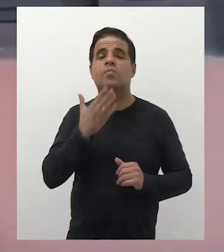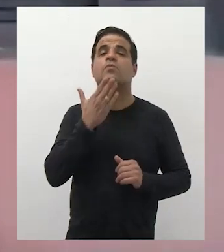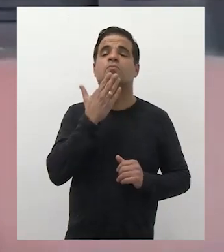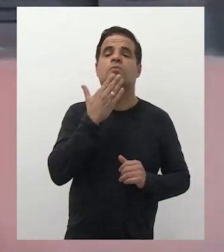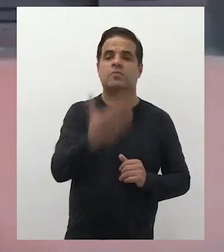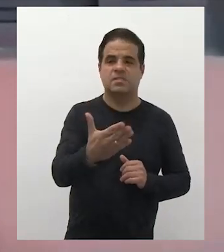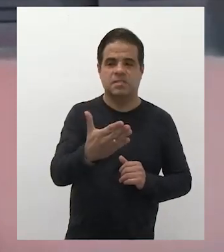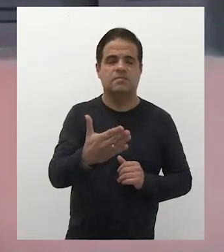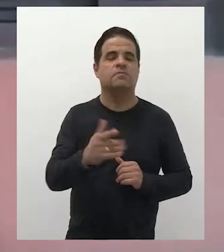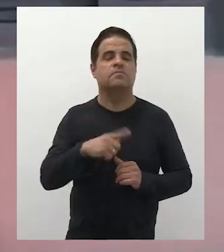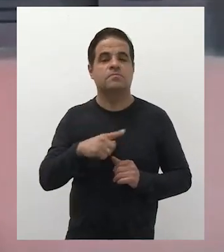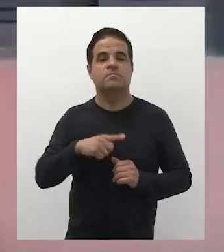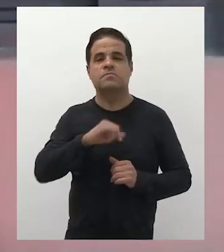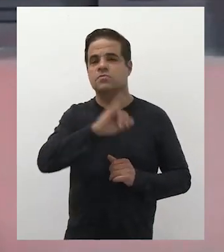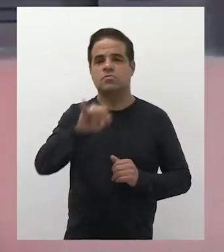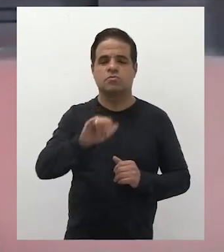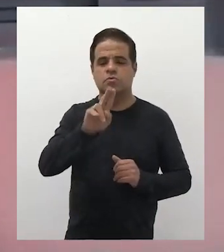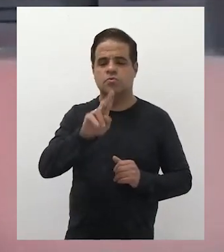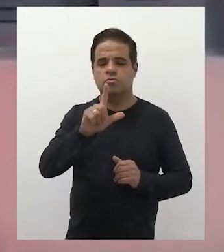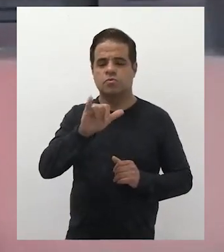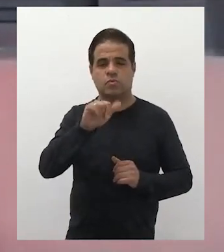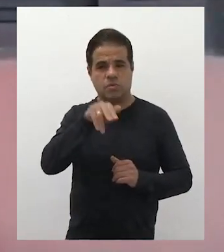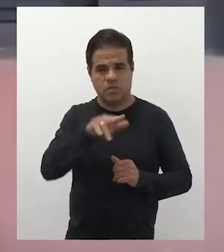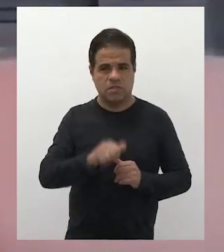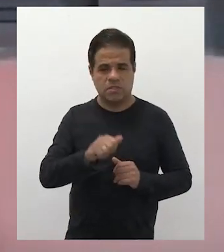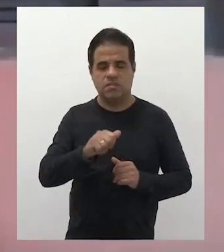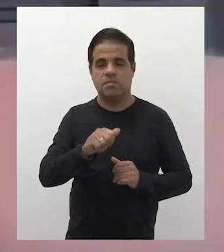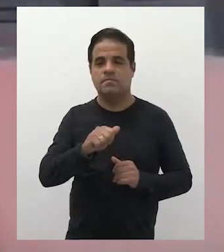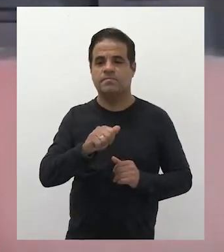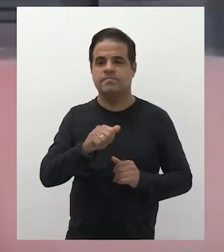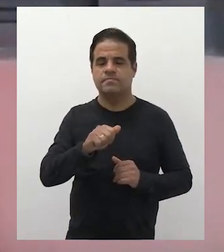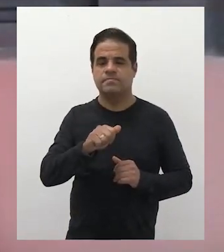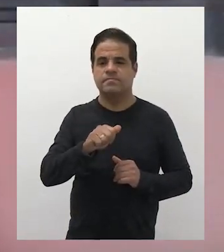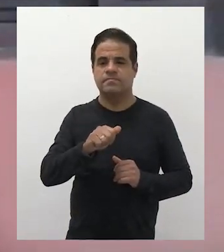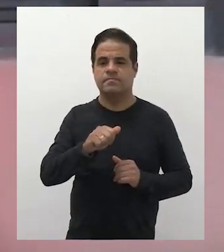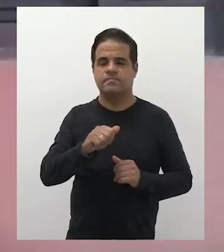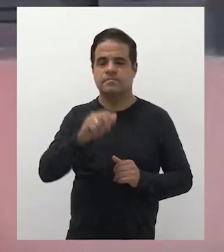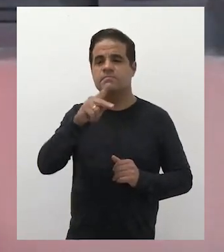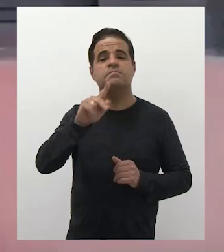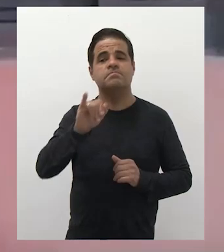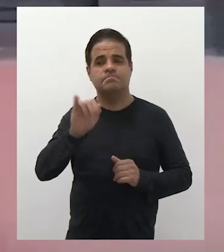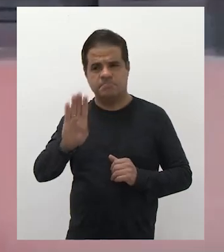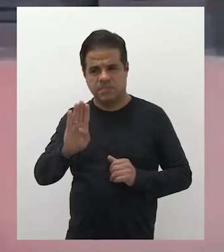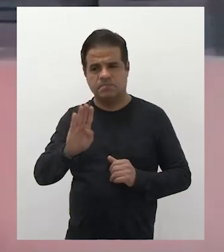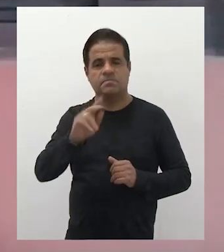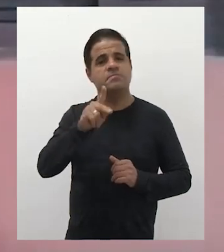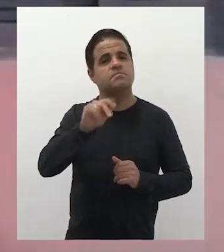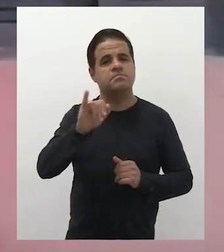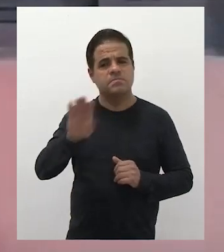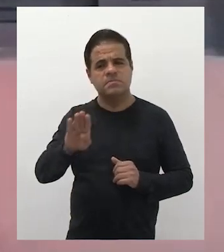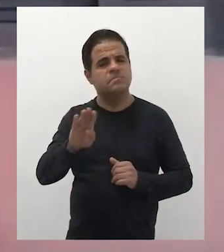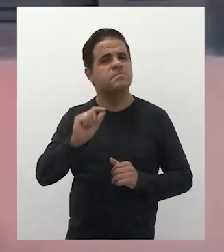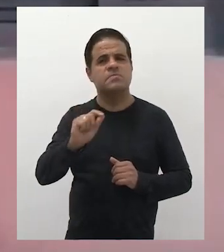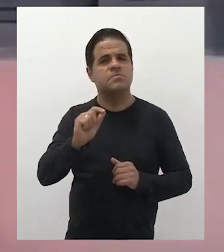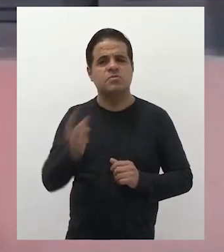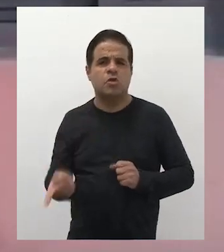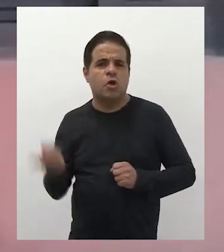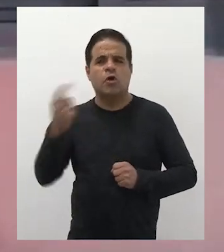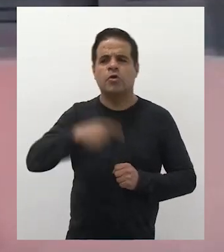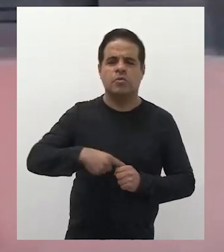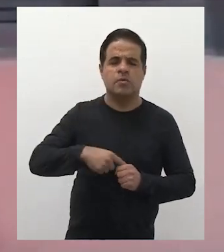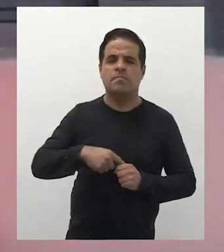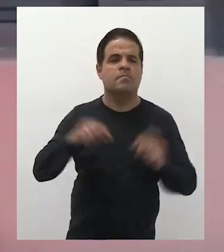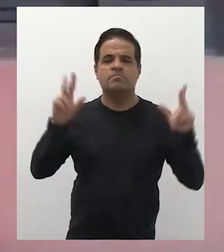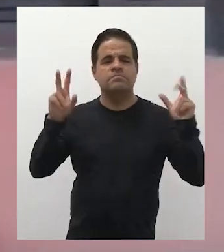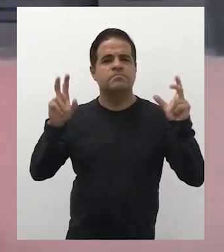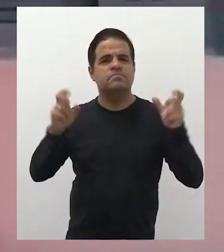solicitação, tá, Juliana? Entre PIB e IDH, você poderia retomar a explicação